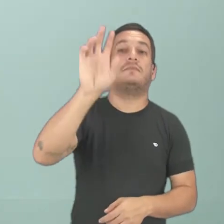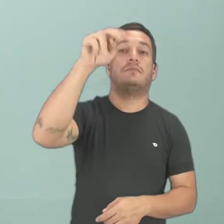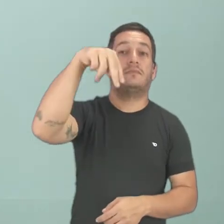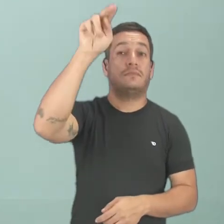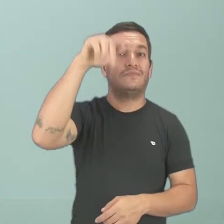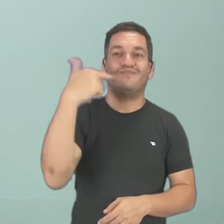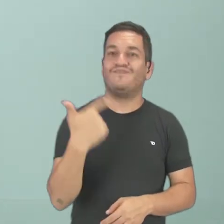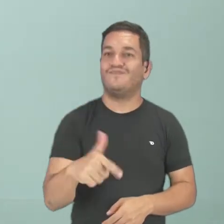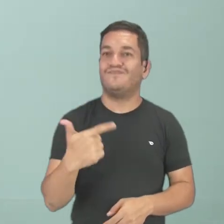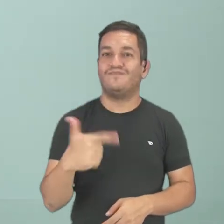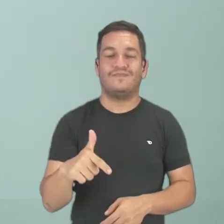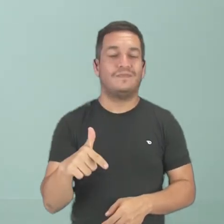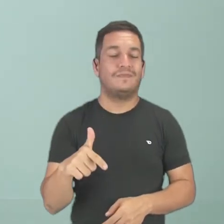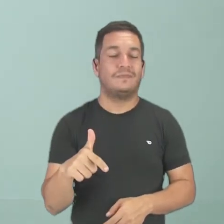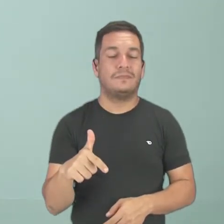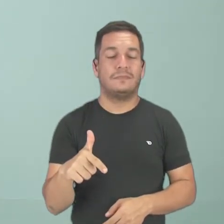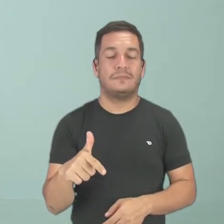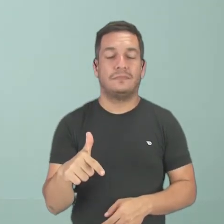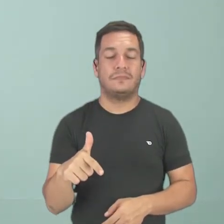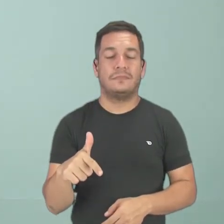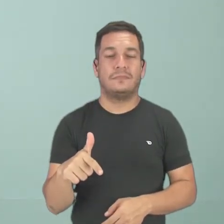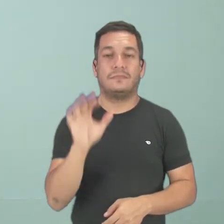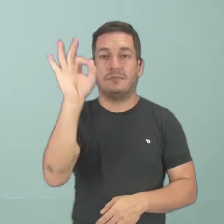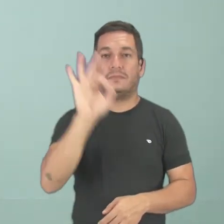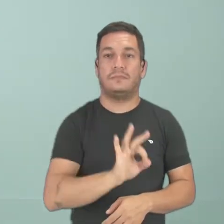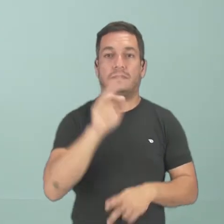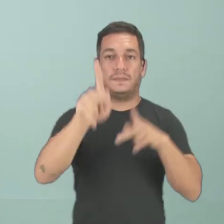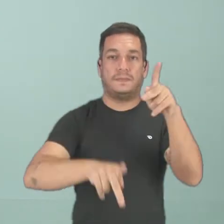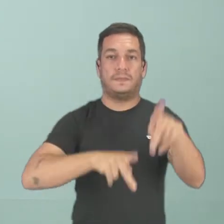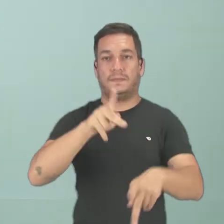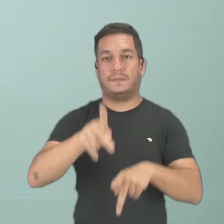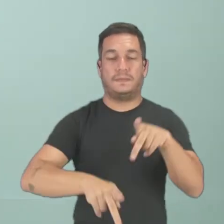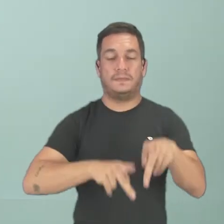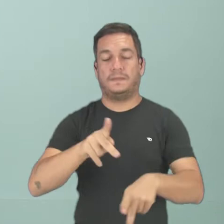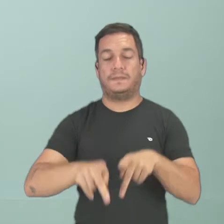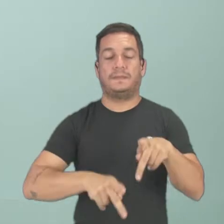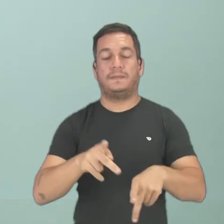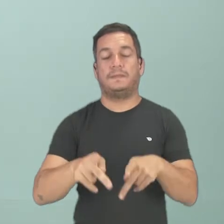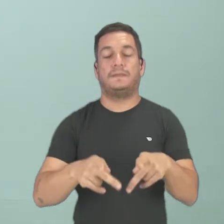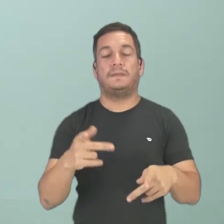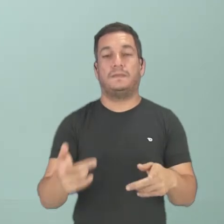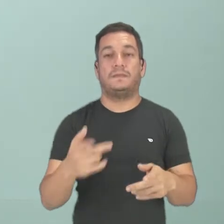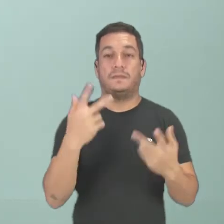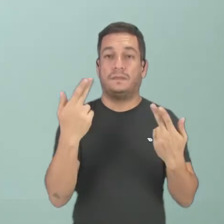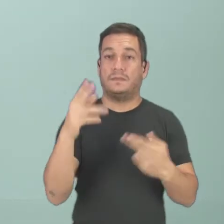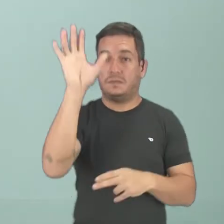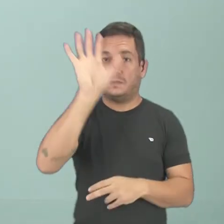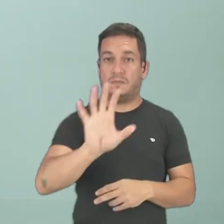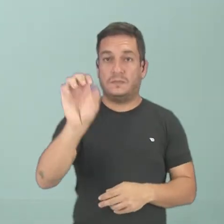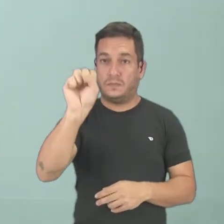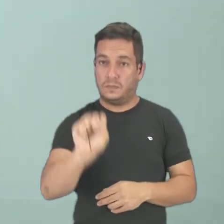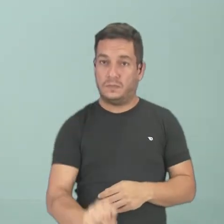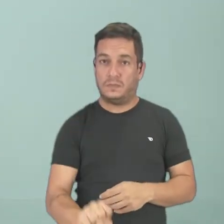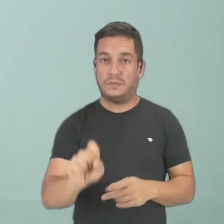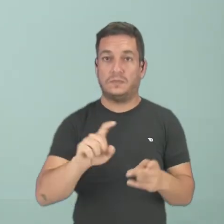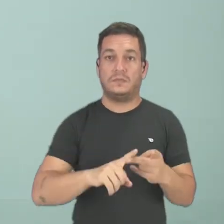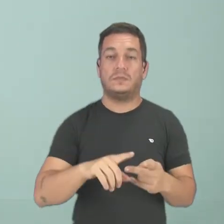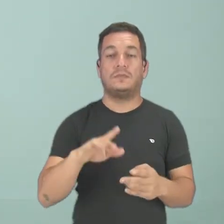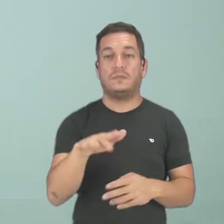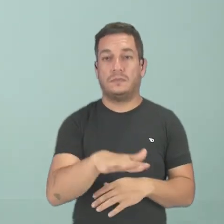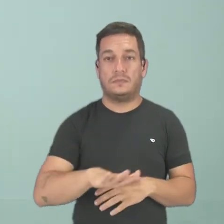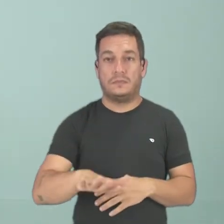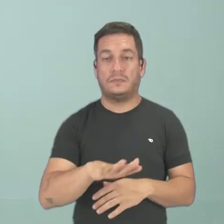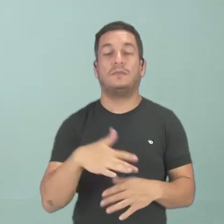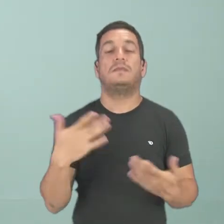não tem a porcentagem populacional como a região sudeste, a região sul do